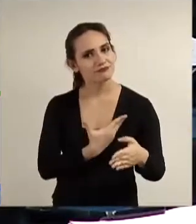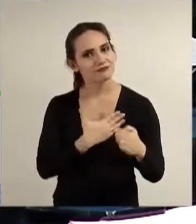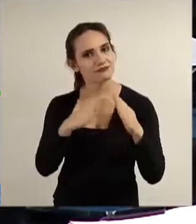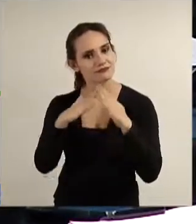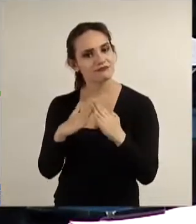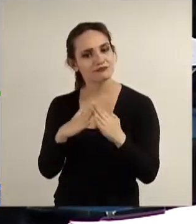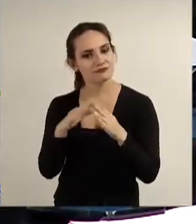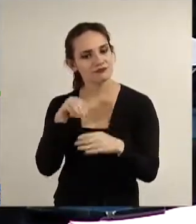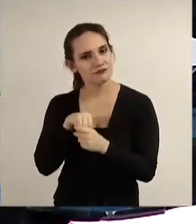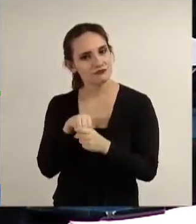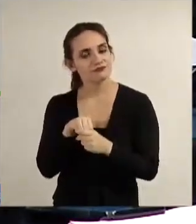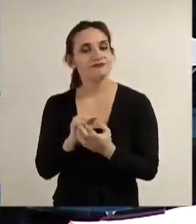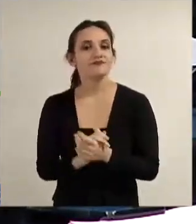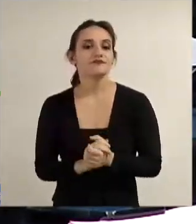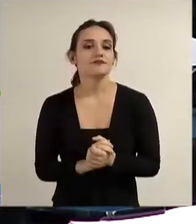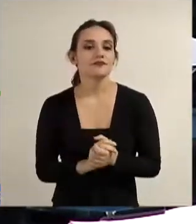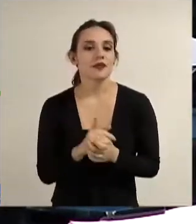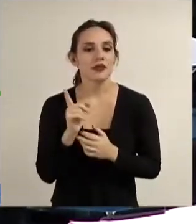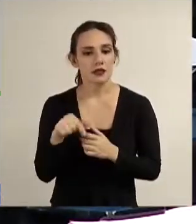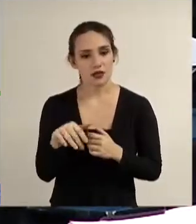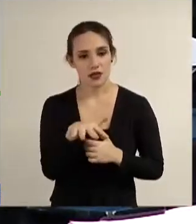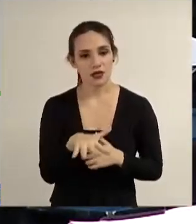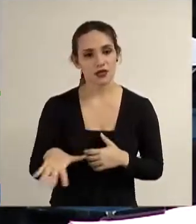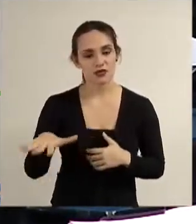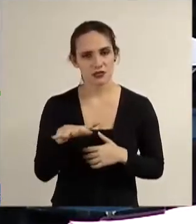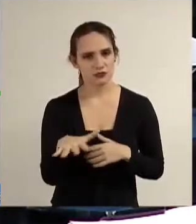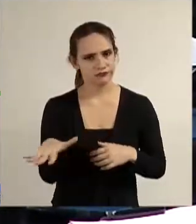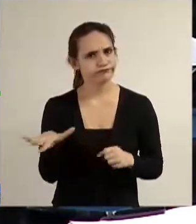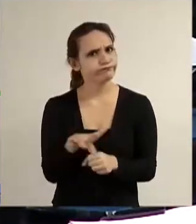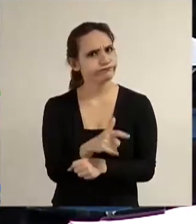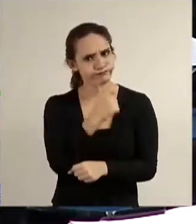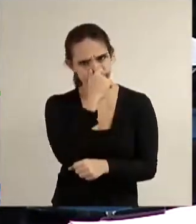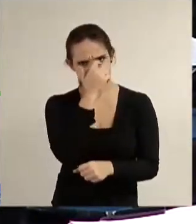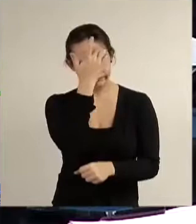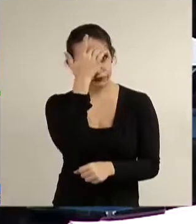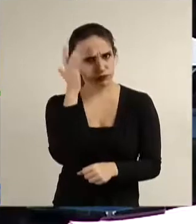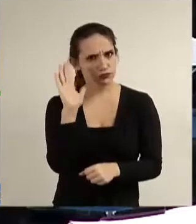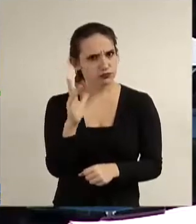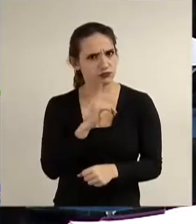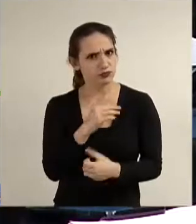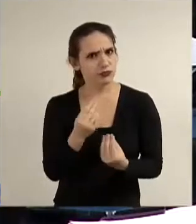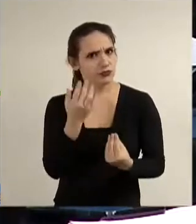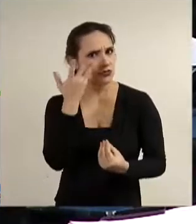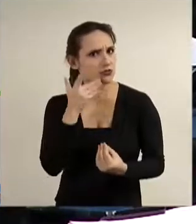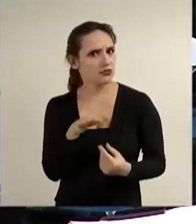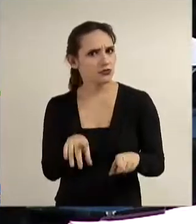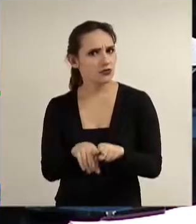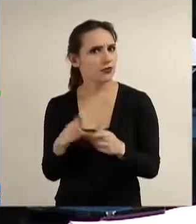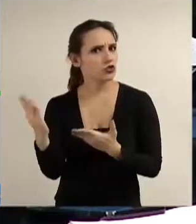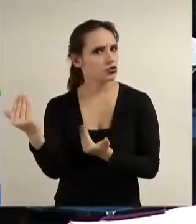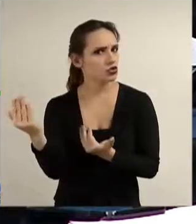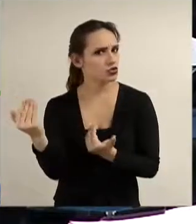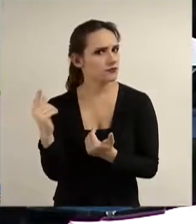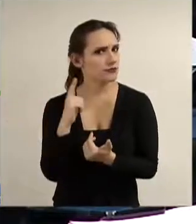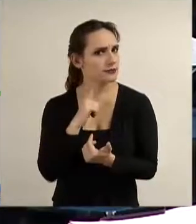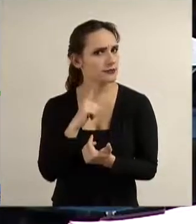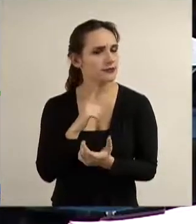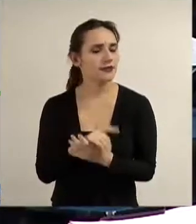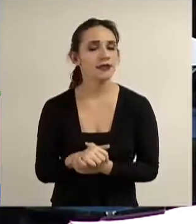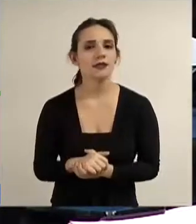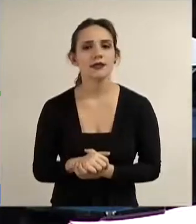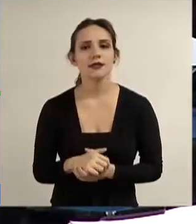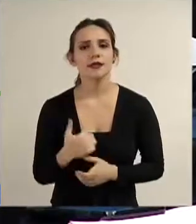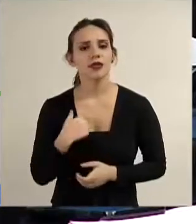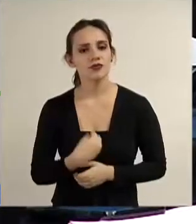muitas amigas, e é uma região populosa, que tem muitas crianças, muitos adolescentes.